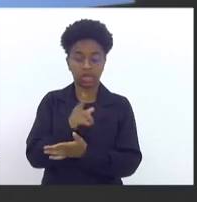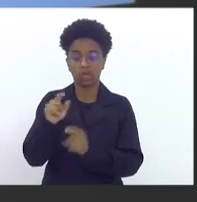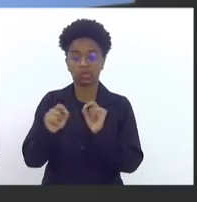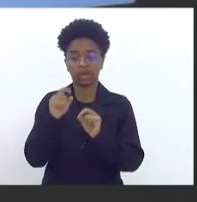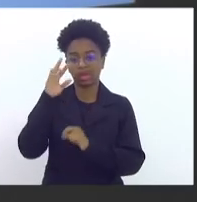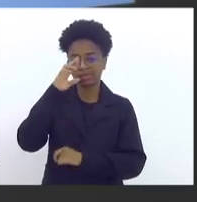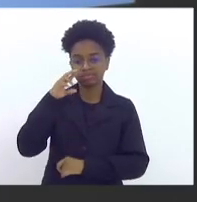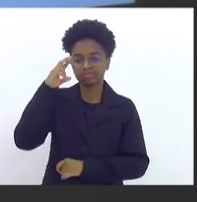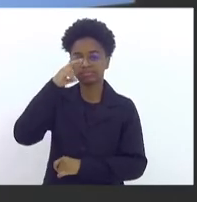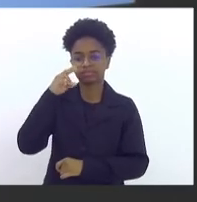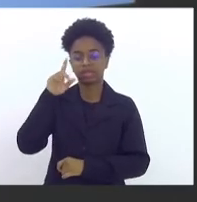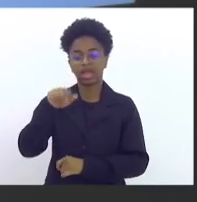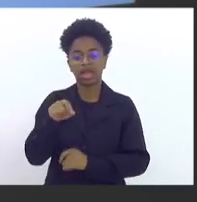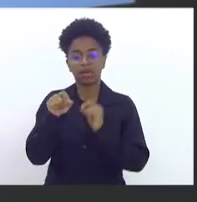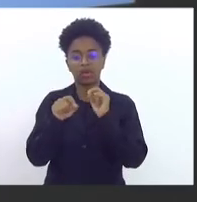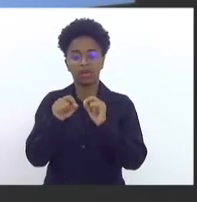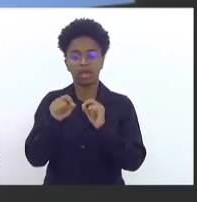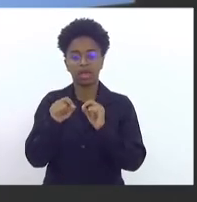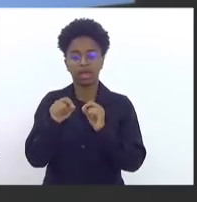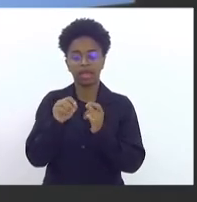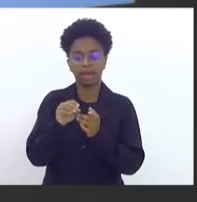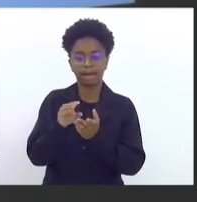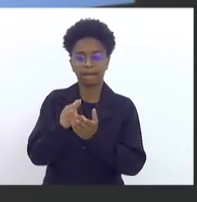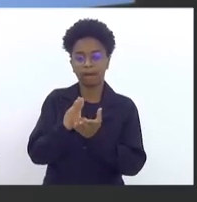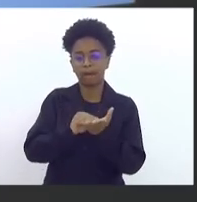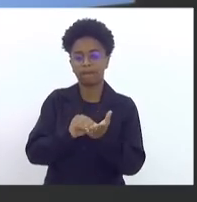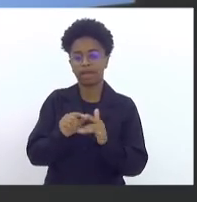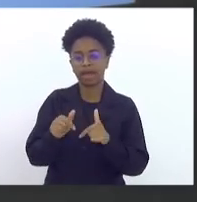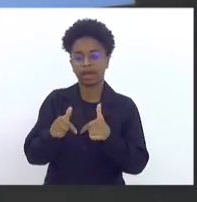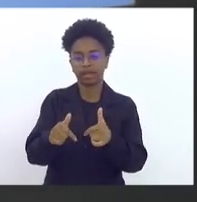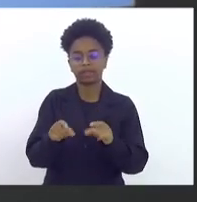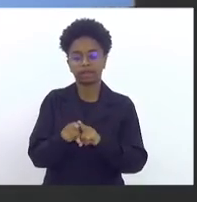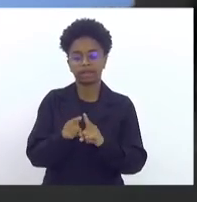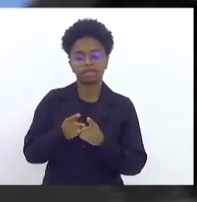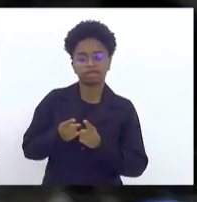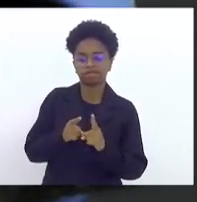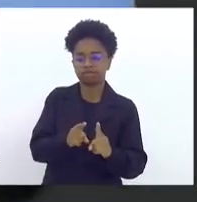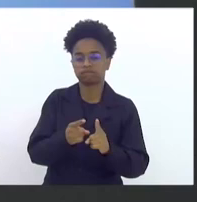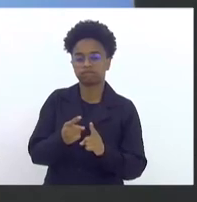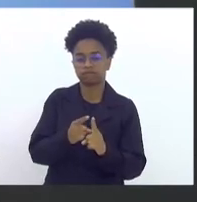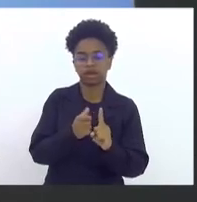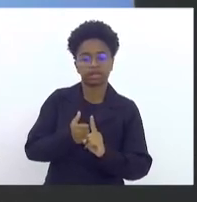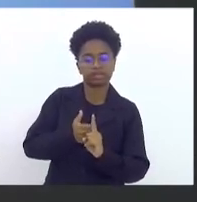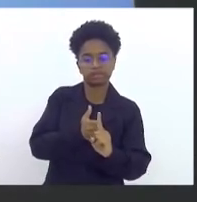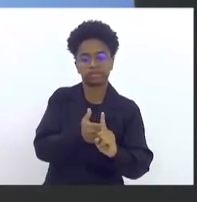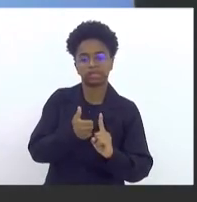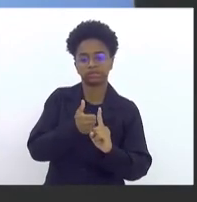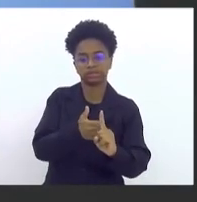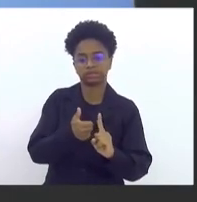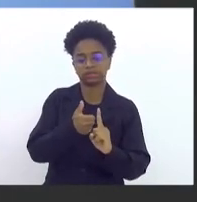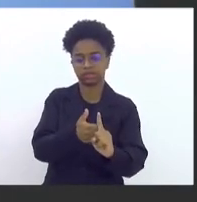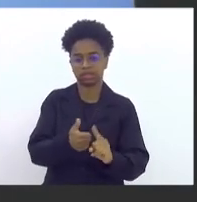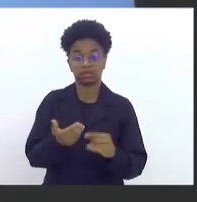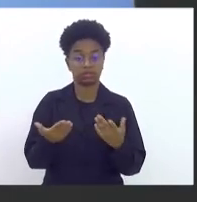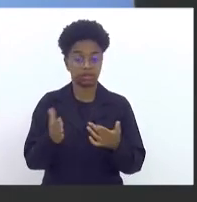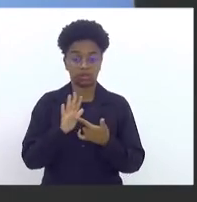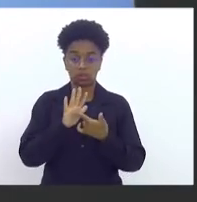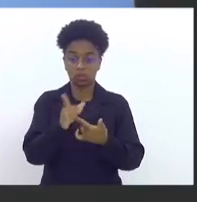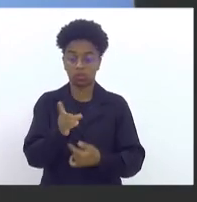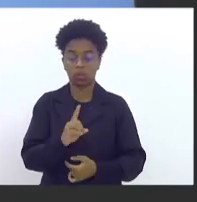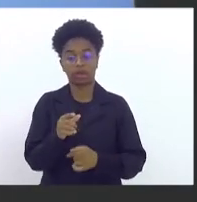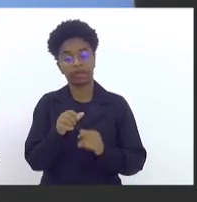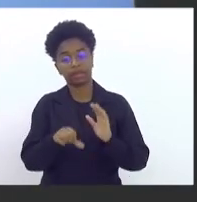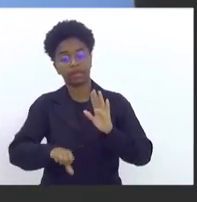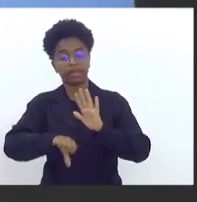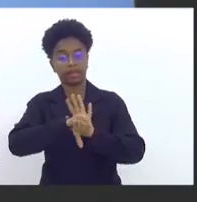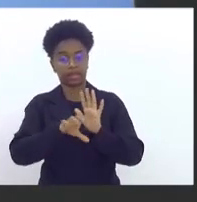é repetição de atos de perseguição um atos isolado por si só não configura esse crime a